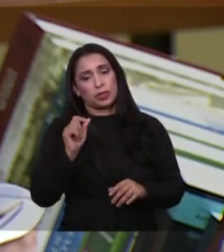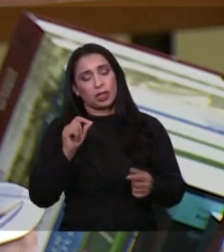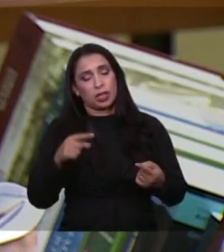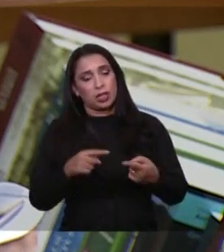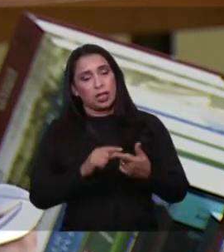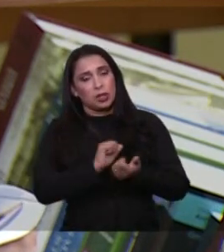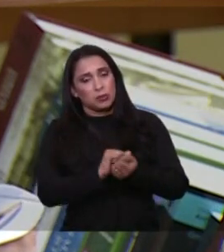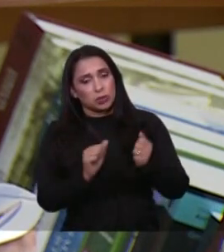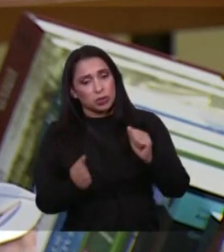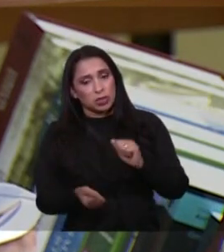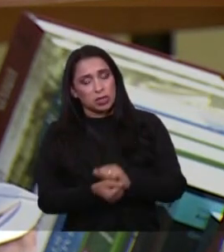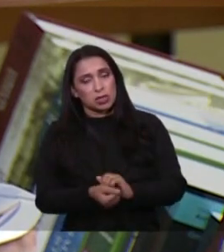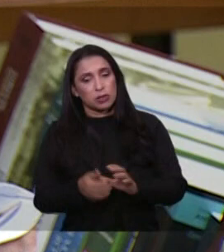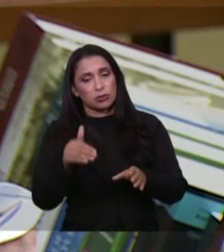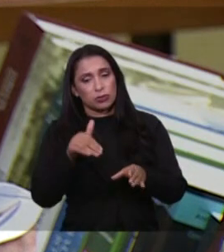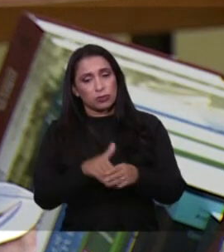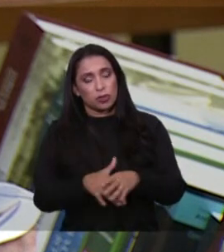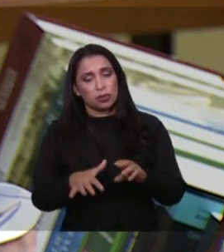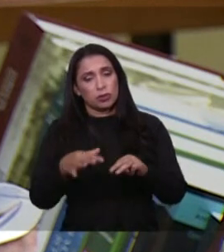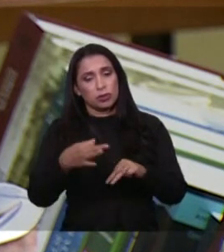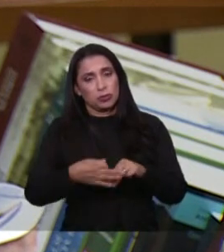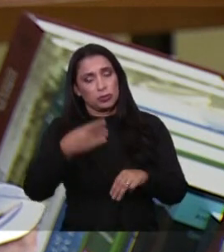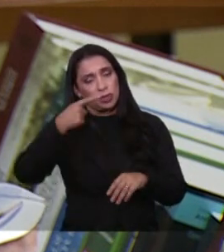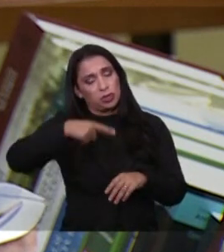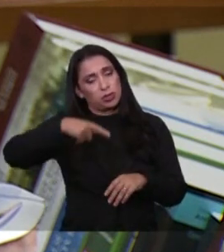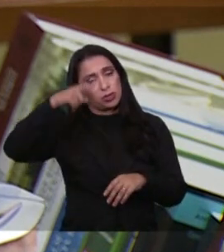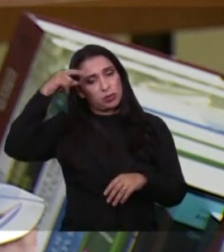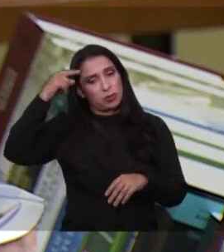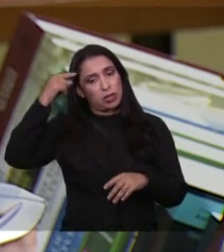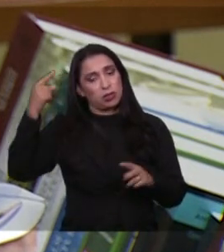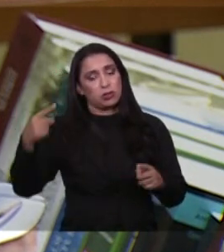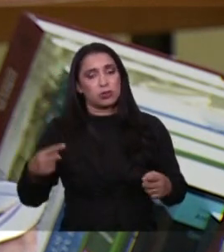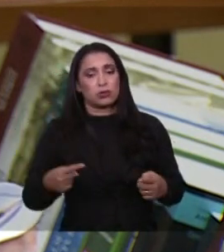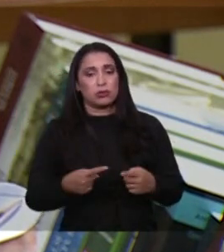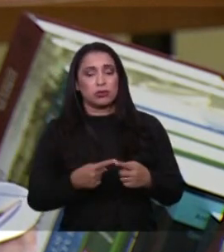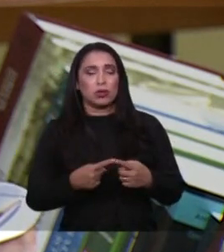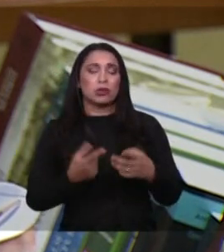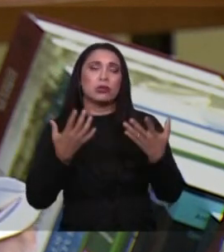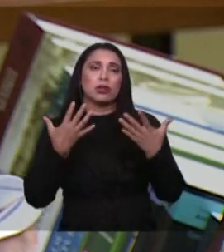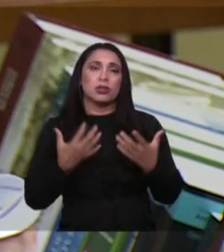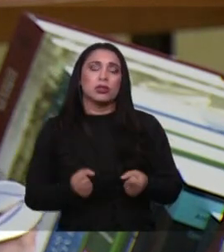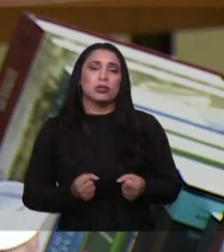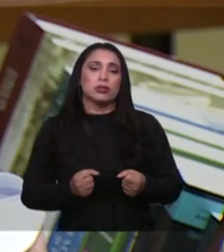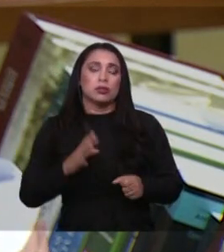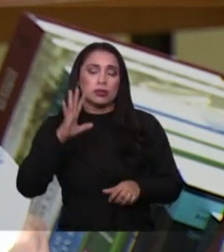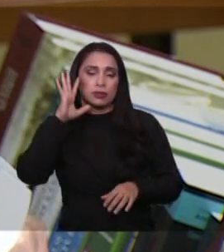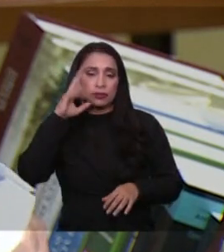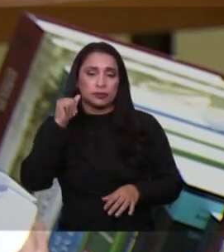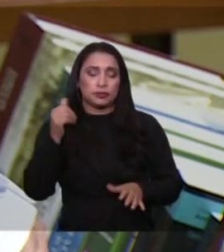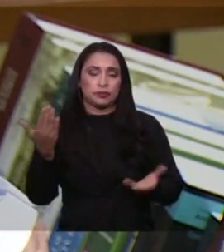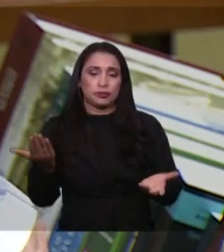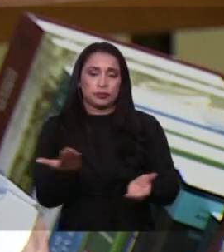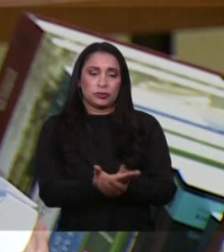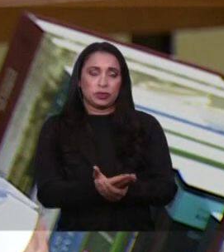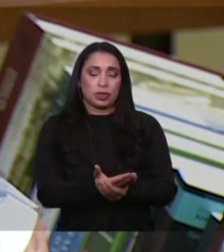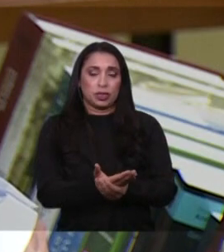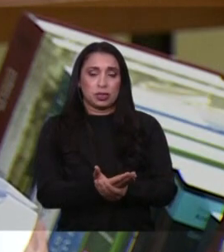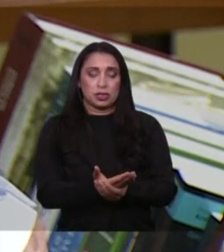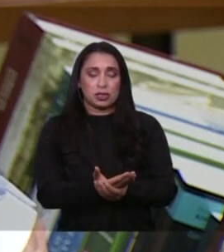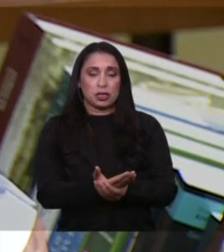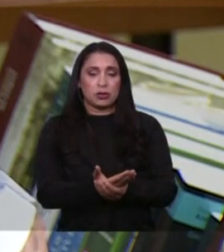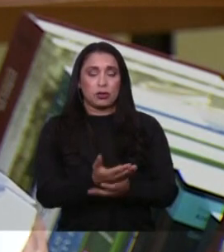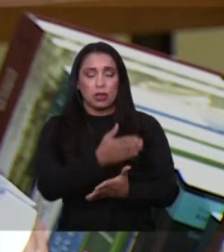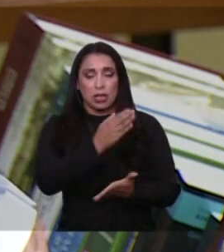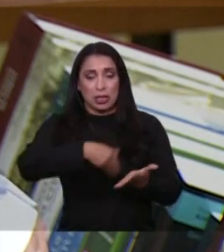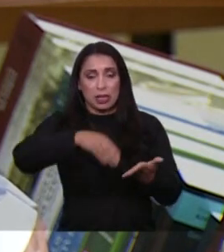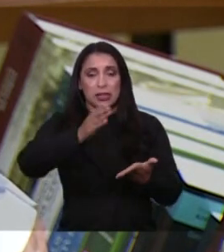modulação contida no voto do ministro Barroso, de acordo com o qual admite-se o ajustamento de ações decisórias que tenham por